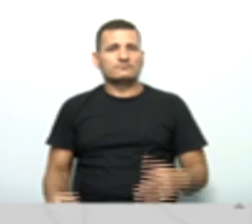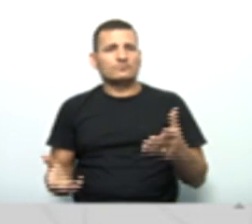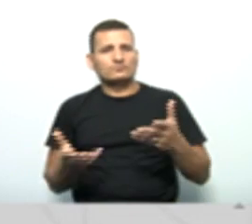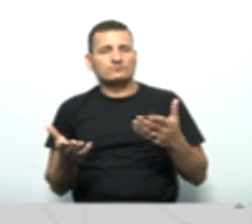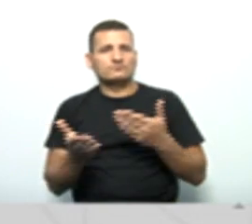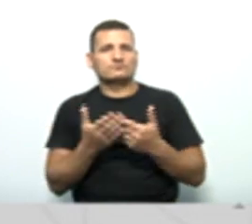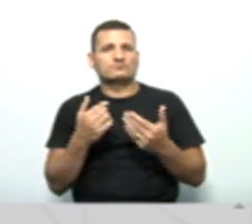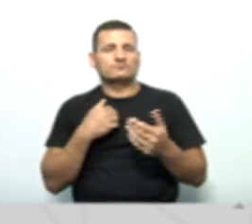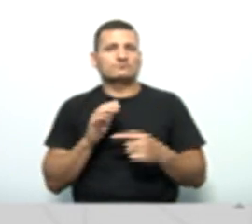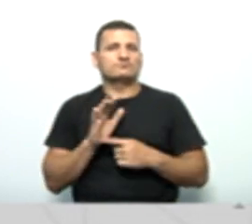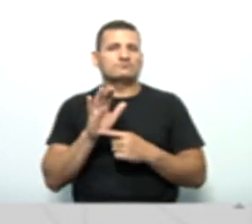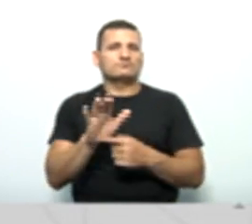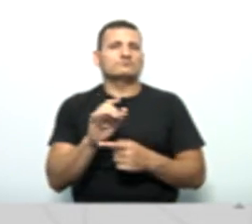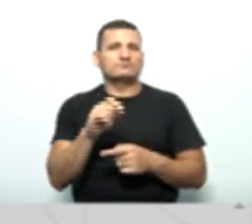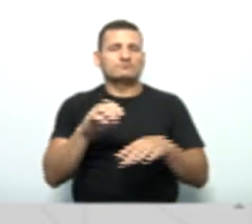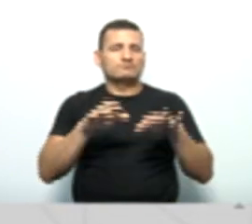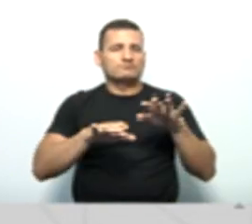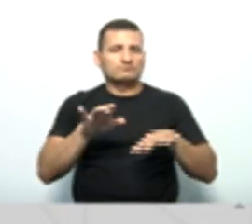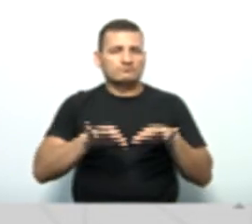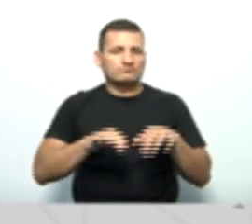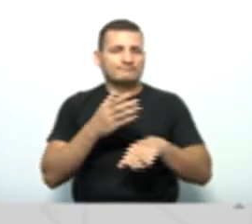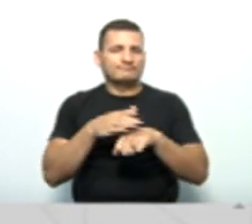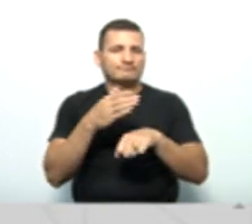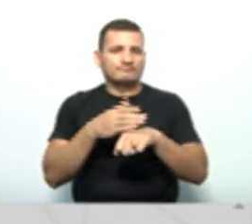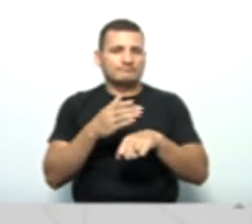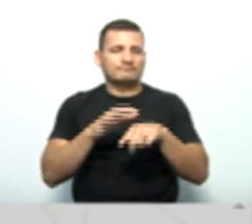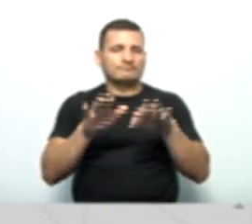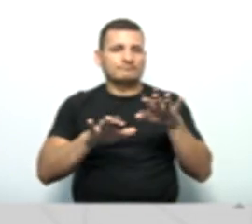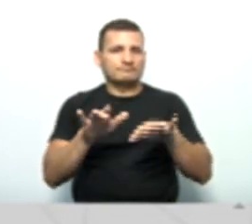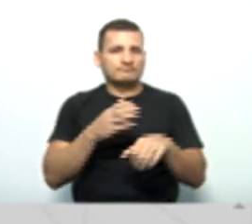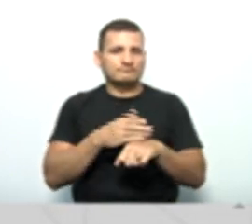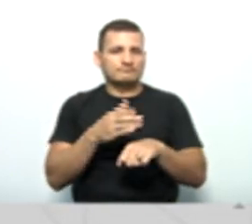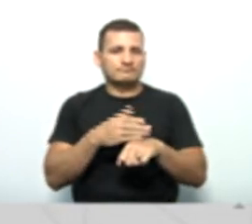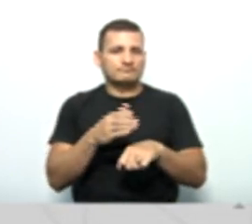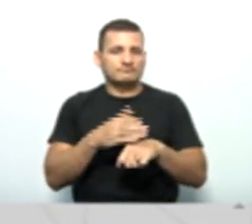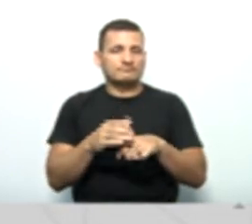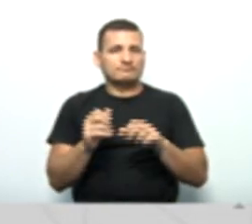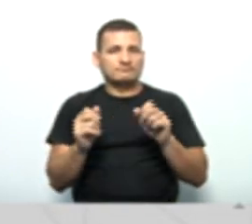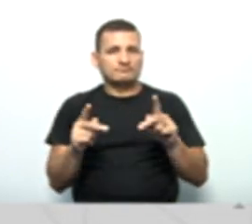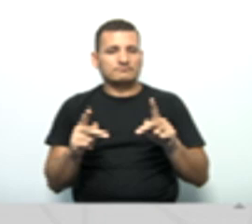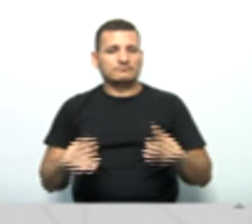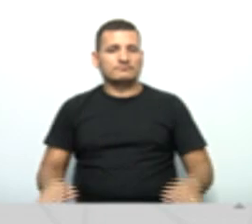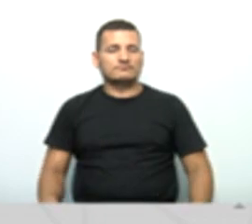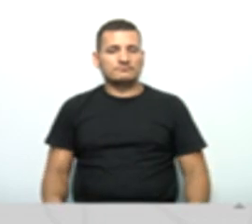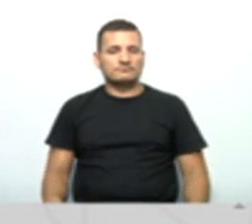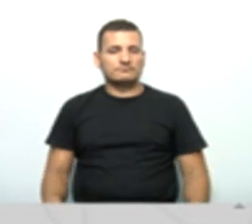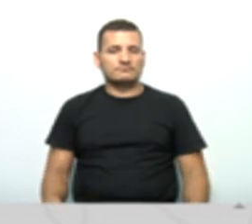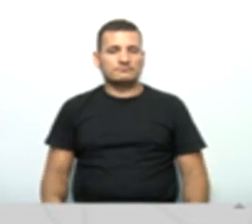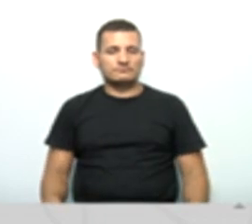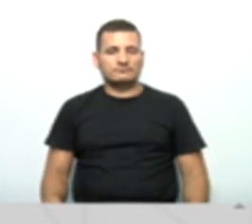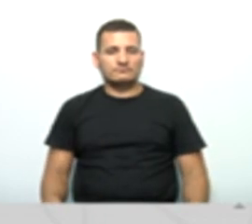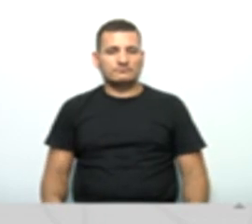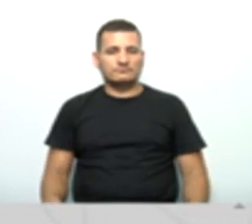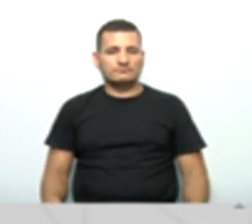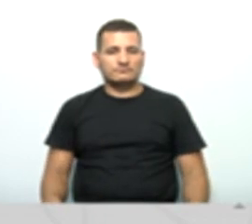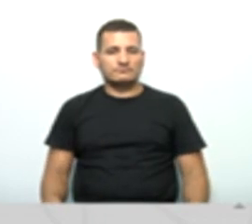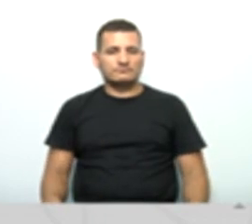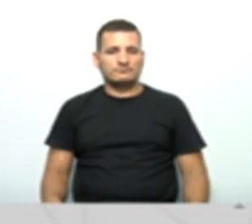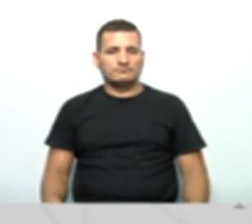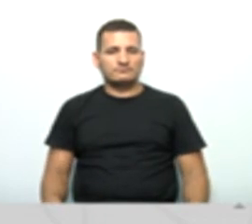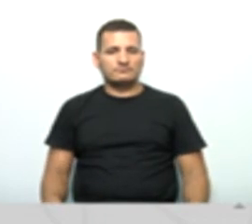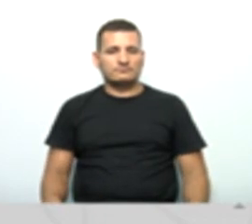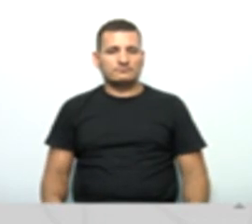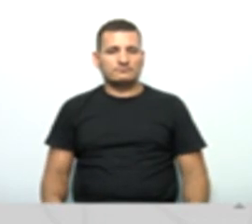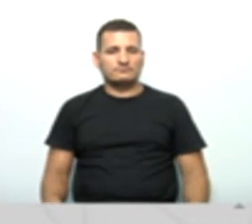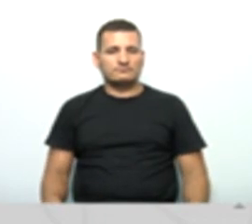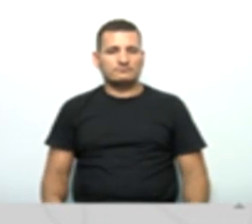hoje bastante construção. Você viu que a gente construímos bastante coisa, né? Sim. Ok? Então, voltando